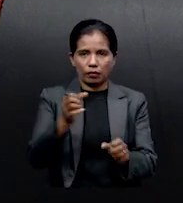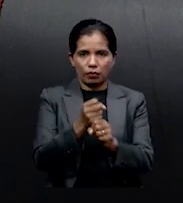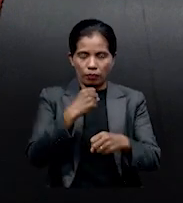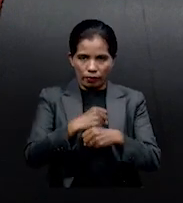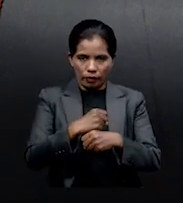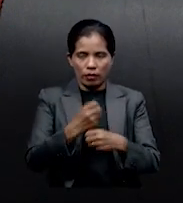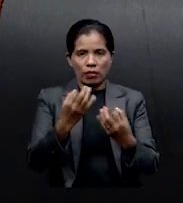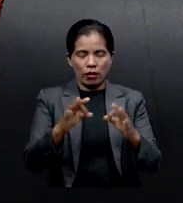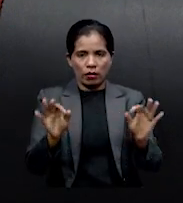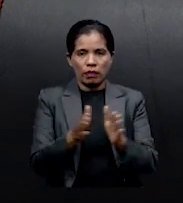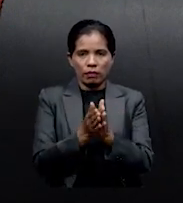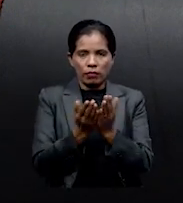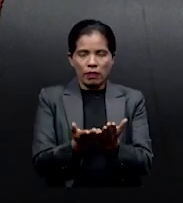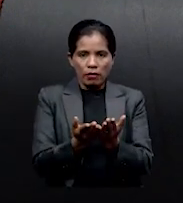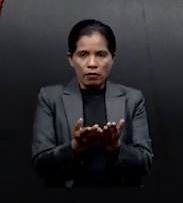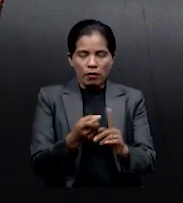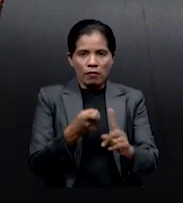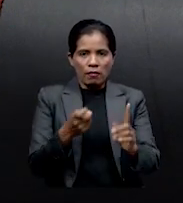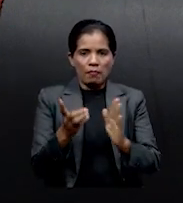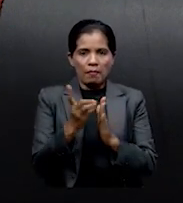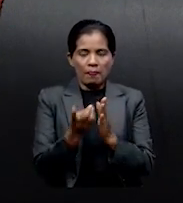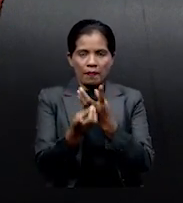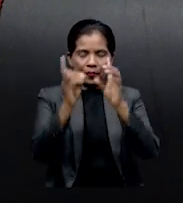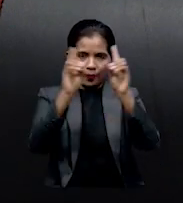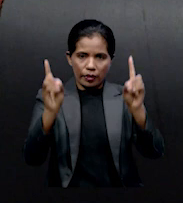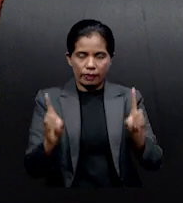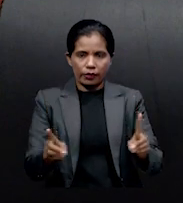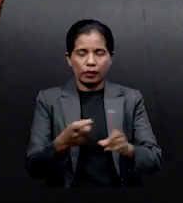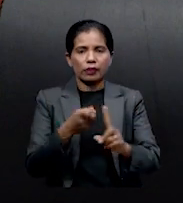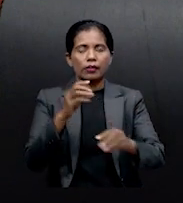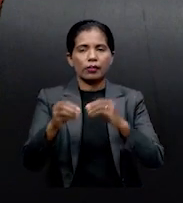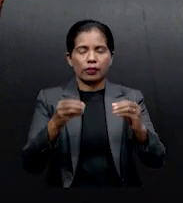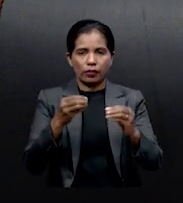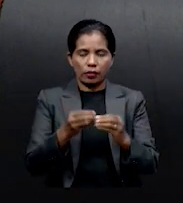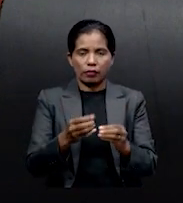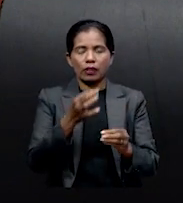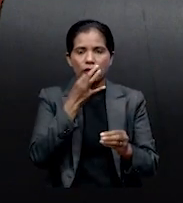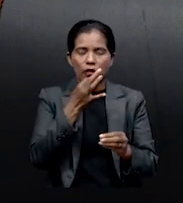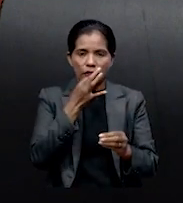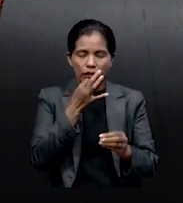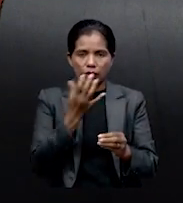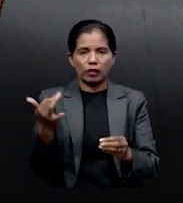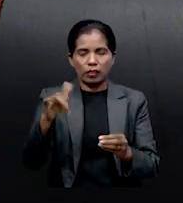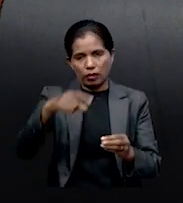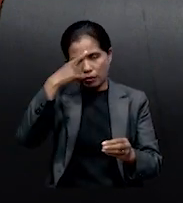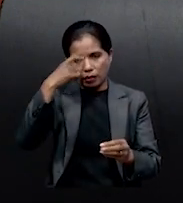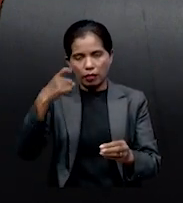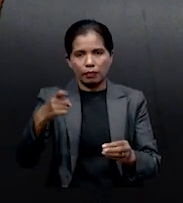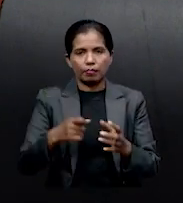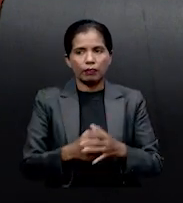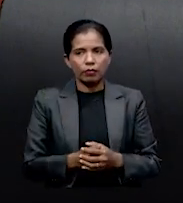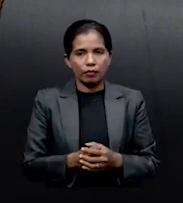né. Ligo se diploma conjunta com a folling para cada item. Né? Mas bem também o mecanismo a